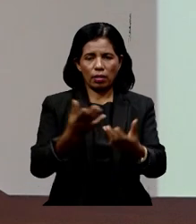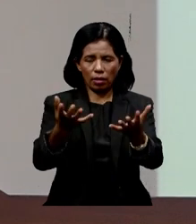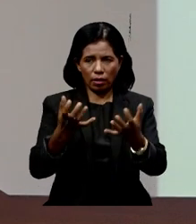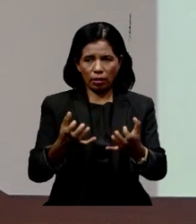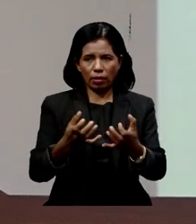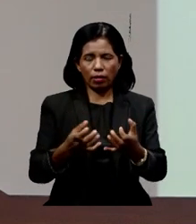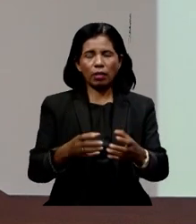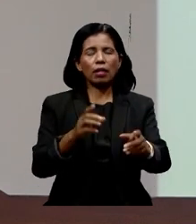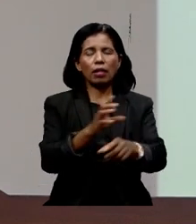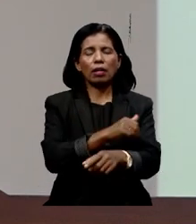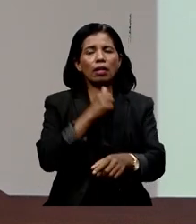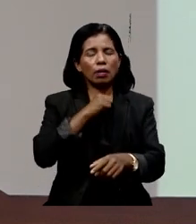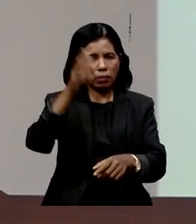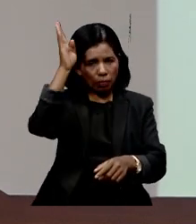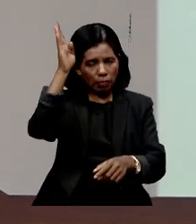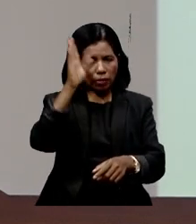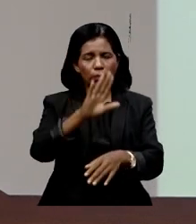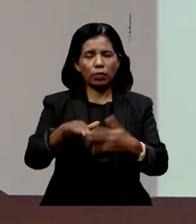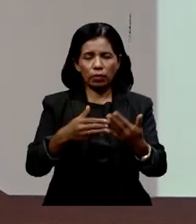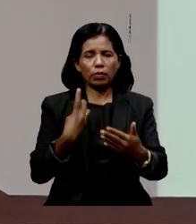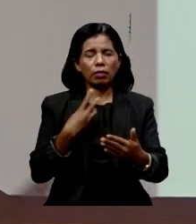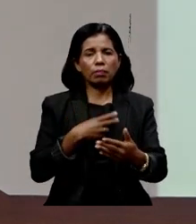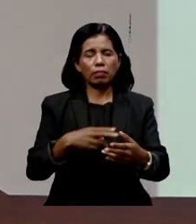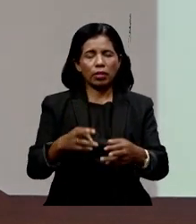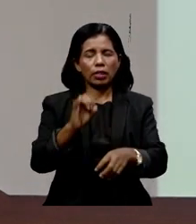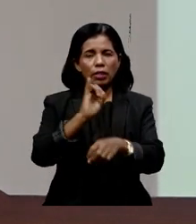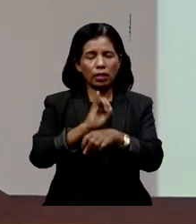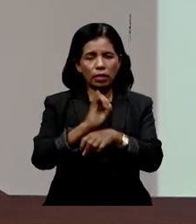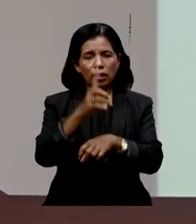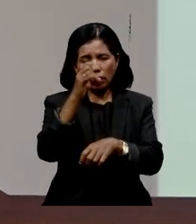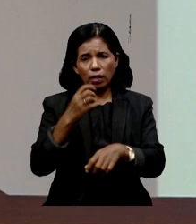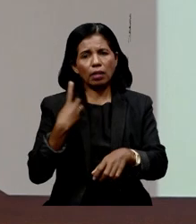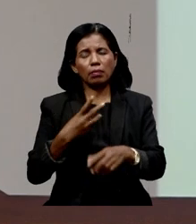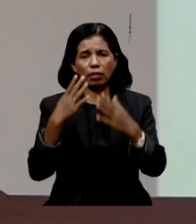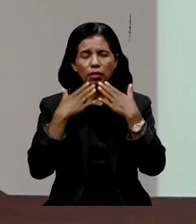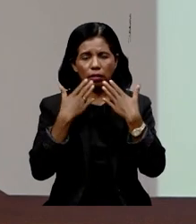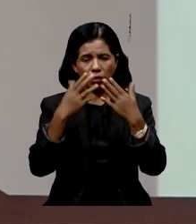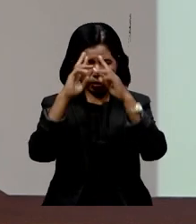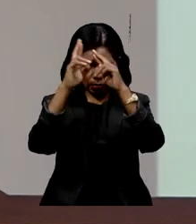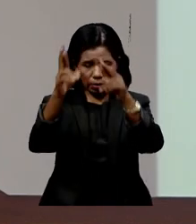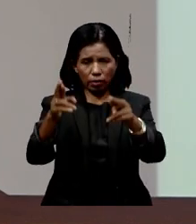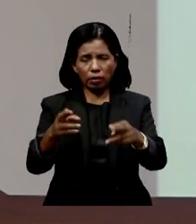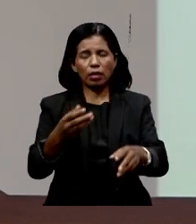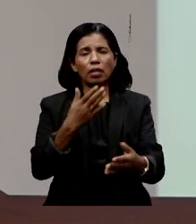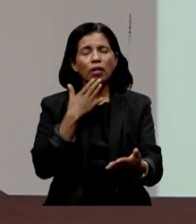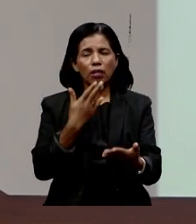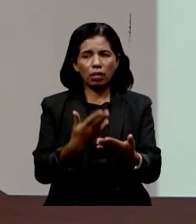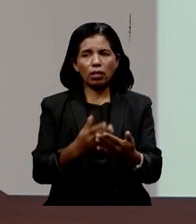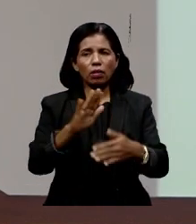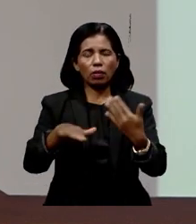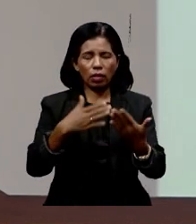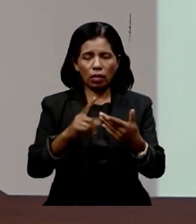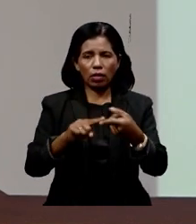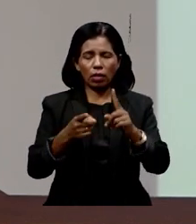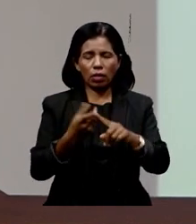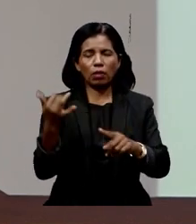conferência episcopal a respeita a mão nunca tá a não ser o atente de nem viver dia que dá colega ser outro mal com presa